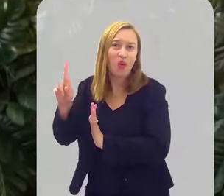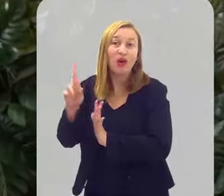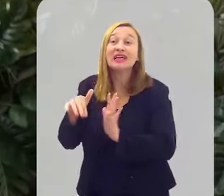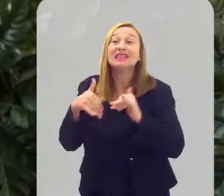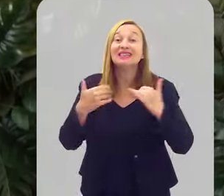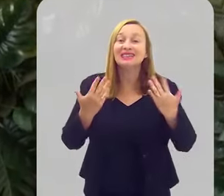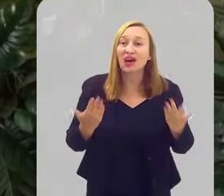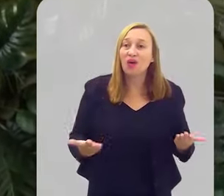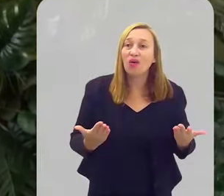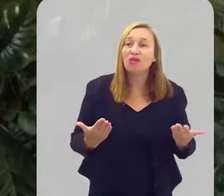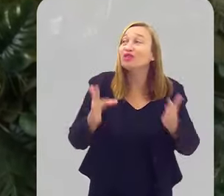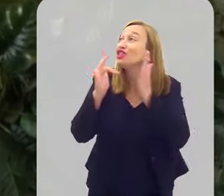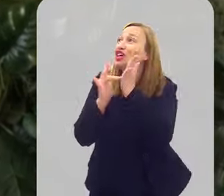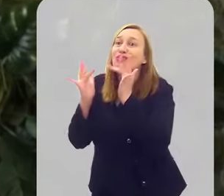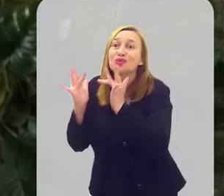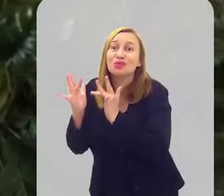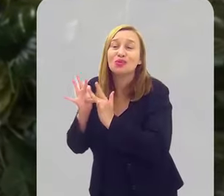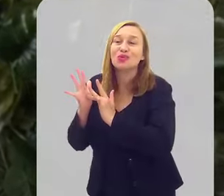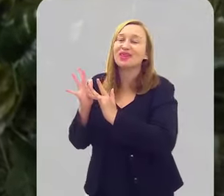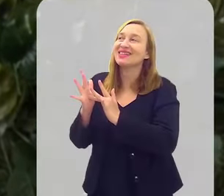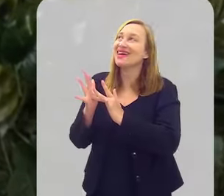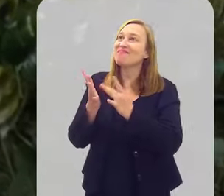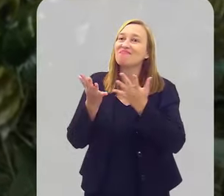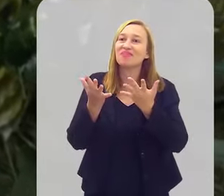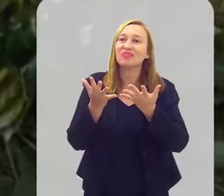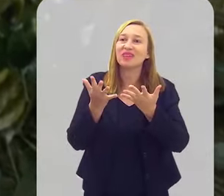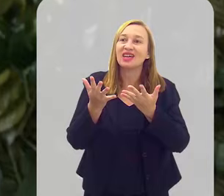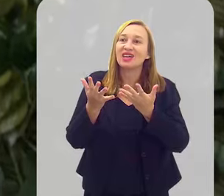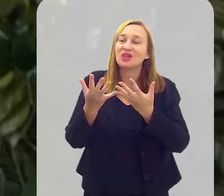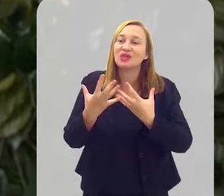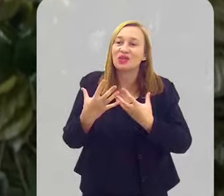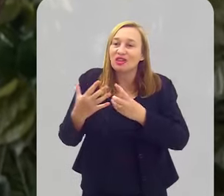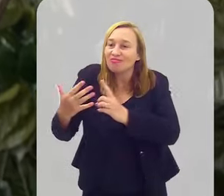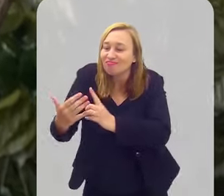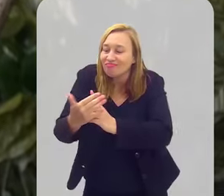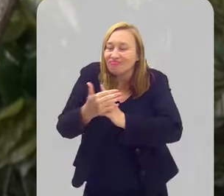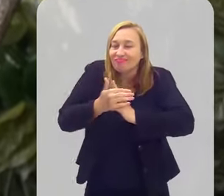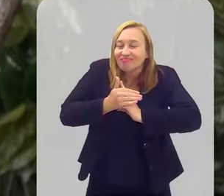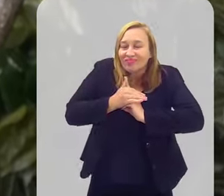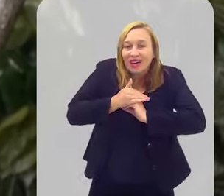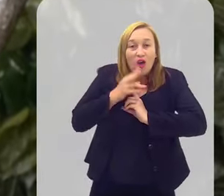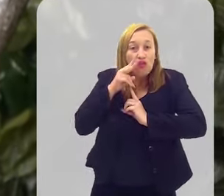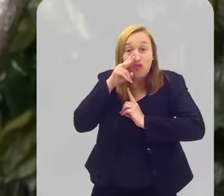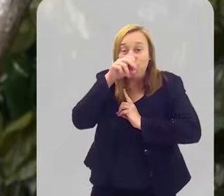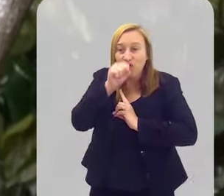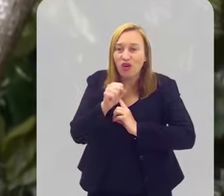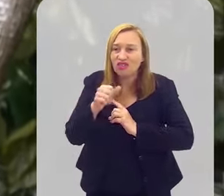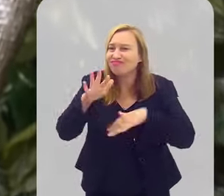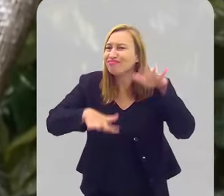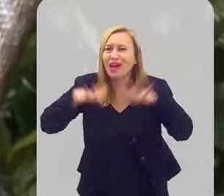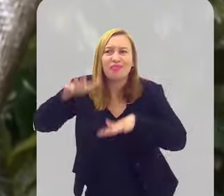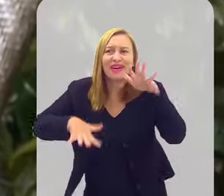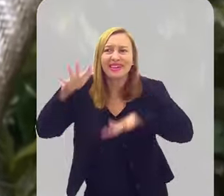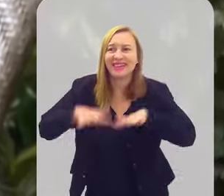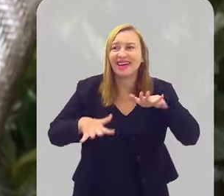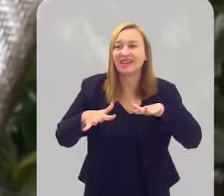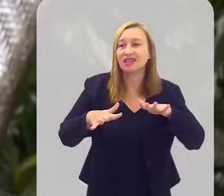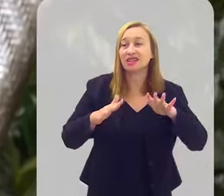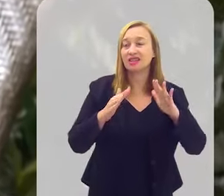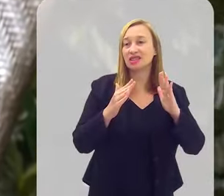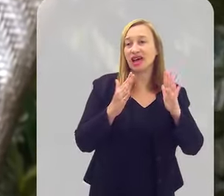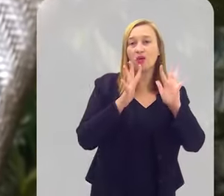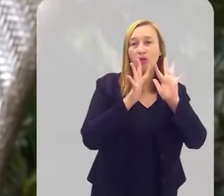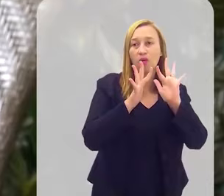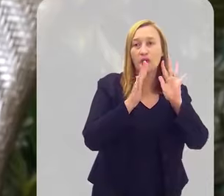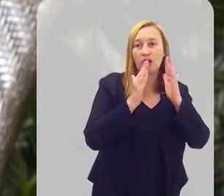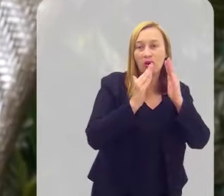ele então Jesus é aquele que nos abraça tão forte né Independente se você tá